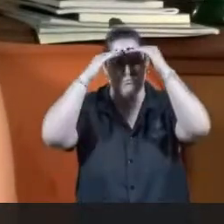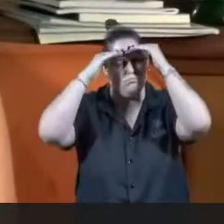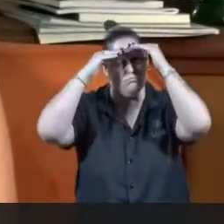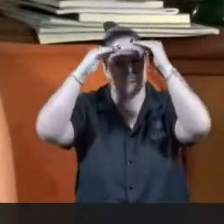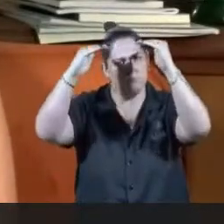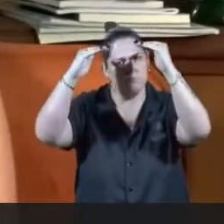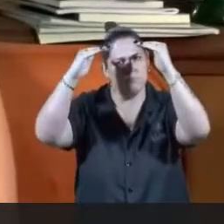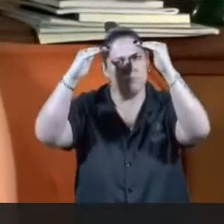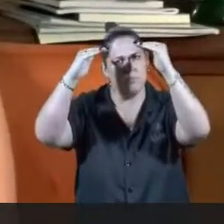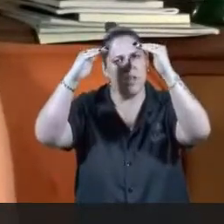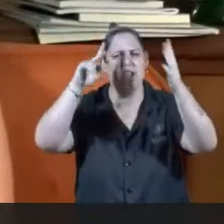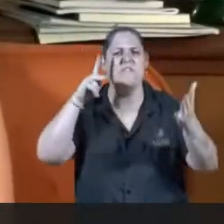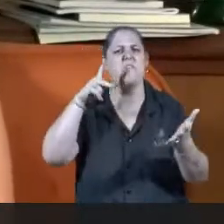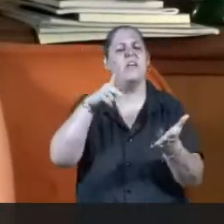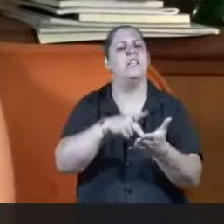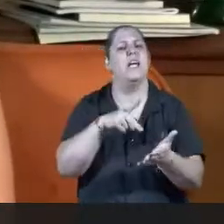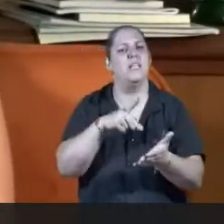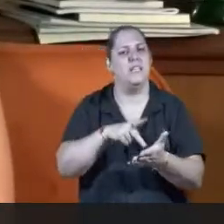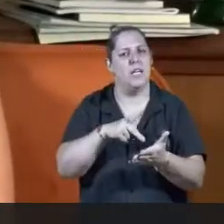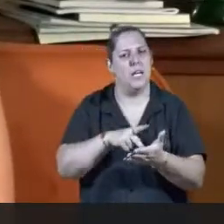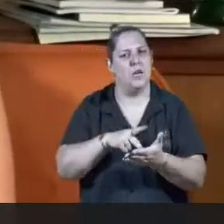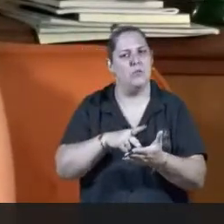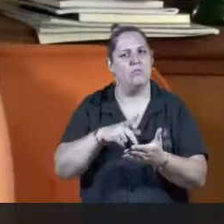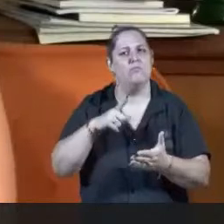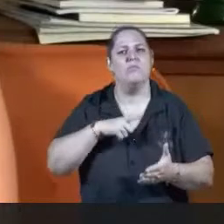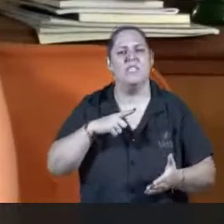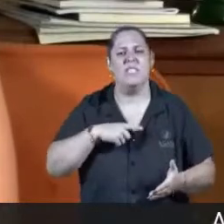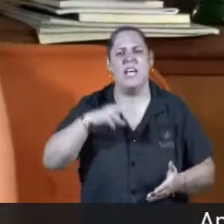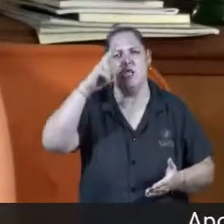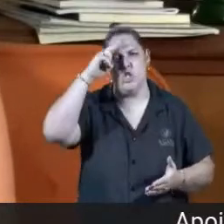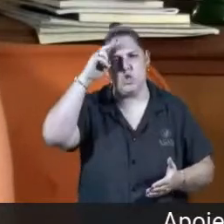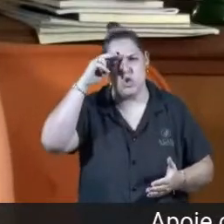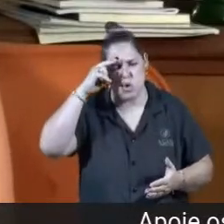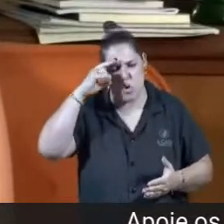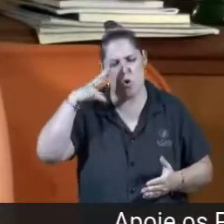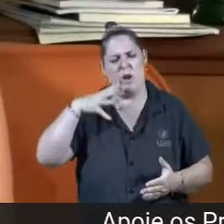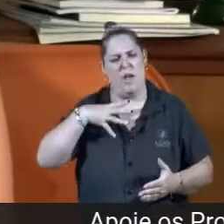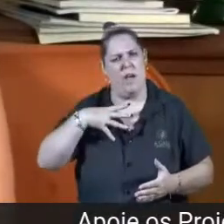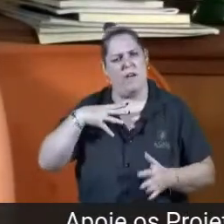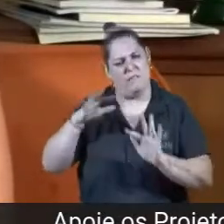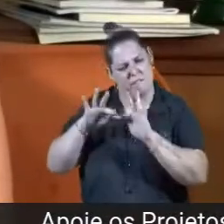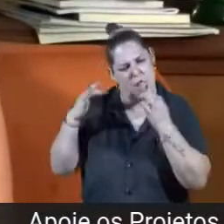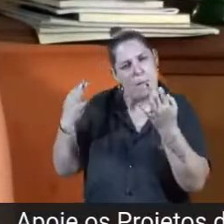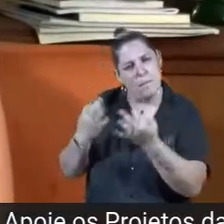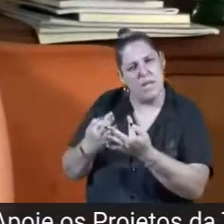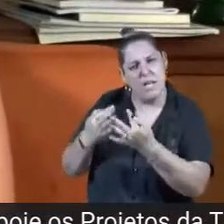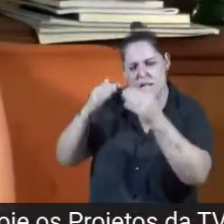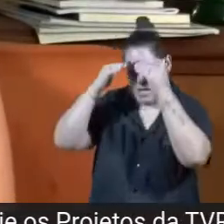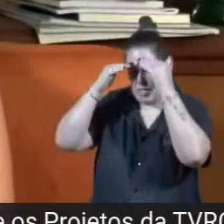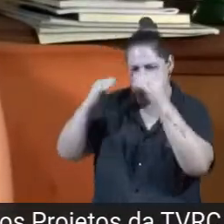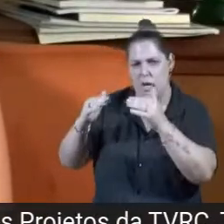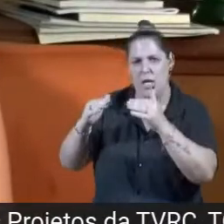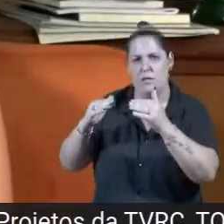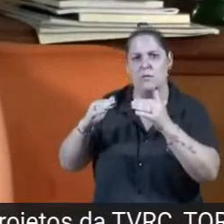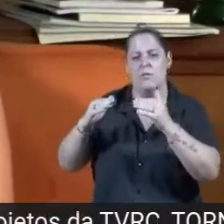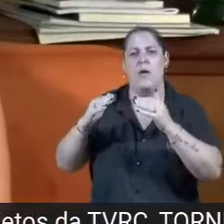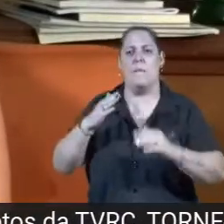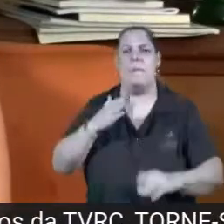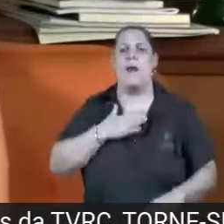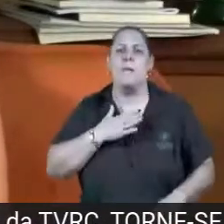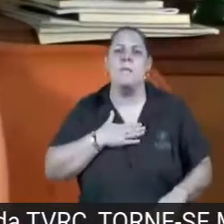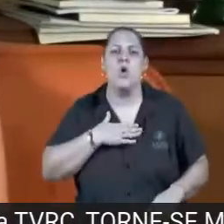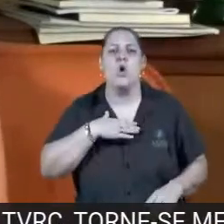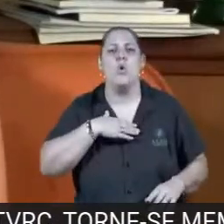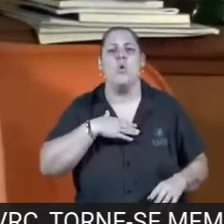intelectualmente, ele é verdadeiro, ele é movido por princípios. Então, senador Contarato, é uma honra para mim ser capixaba e